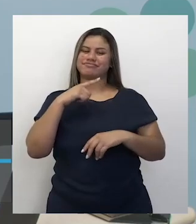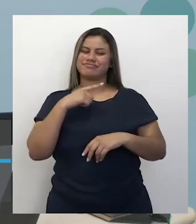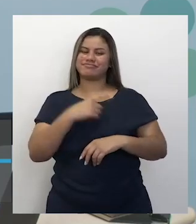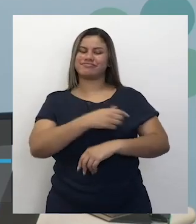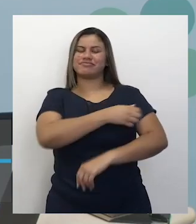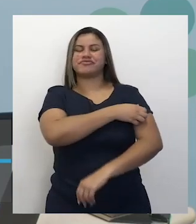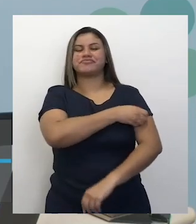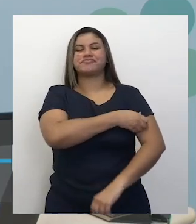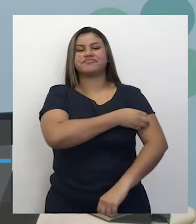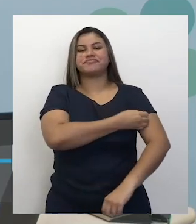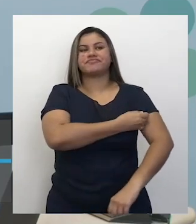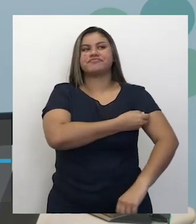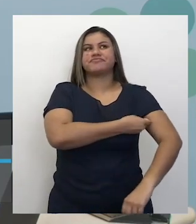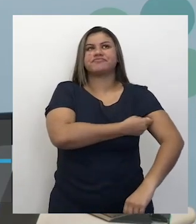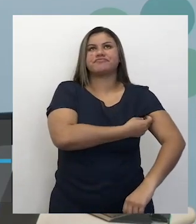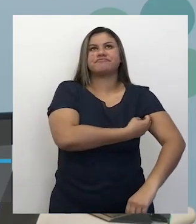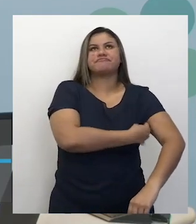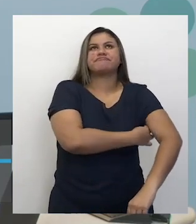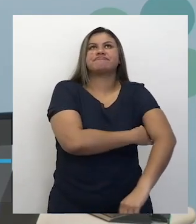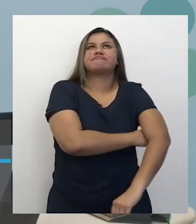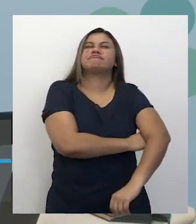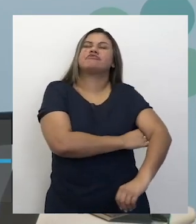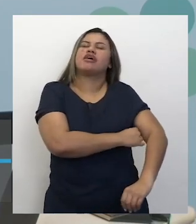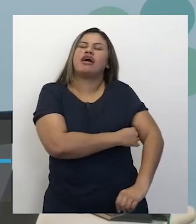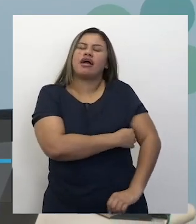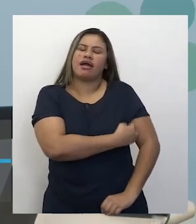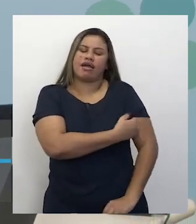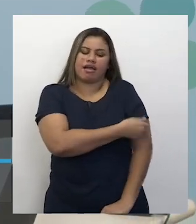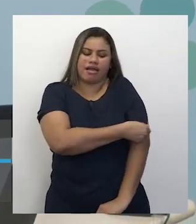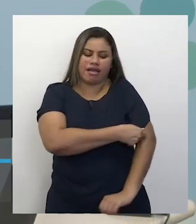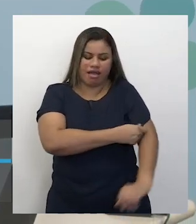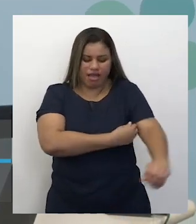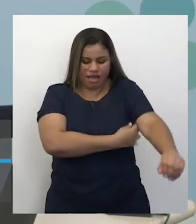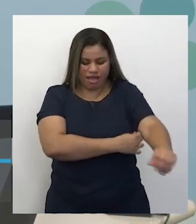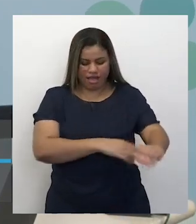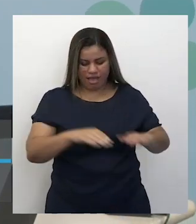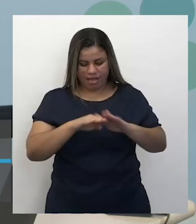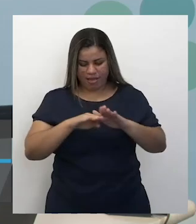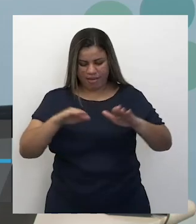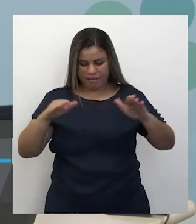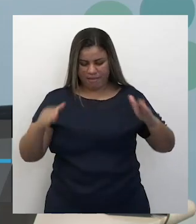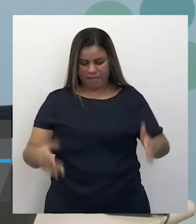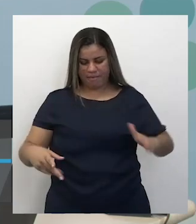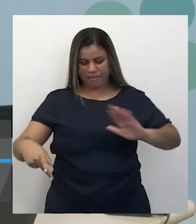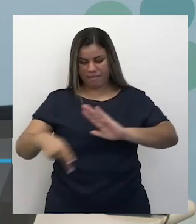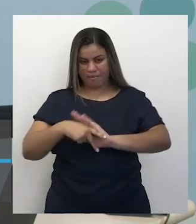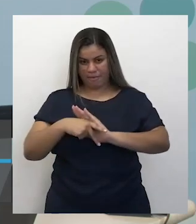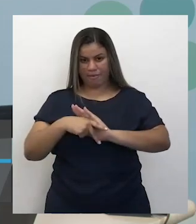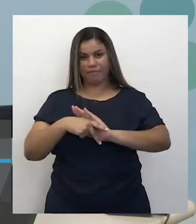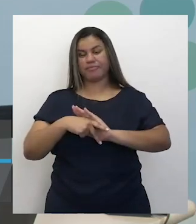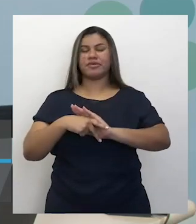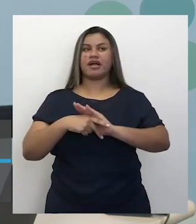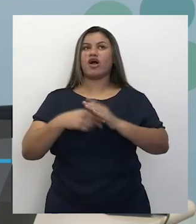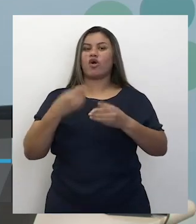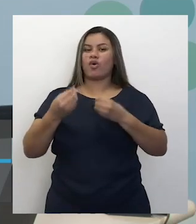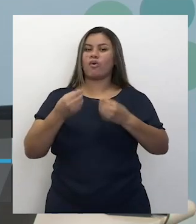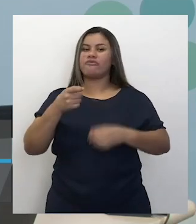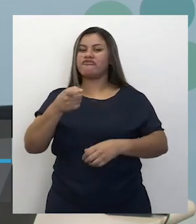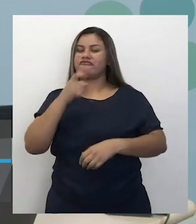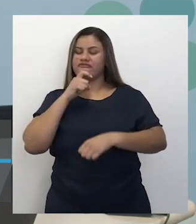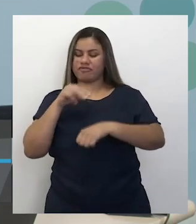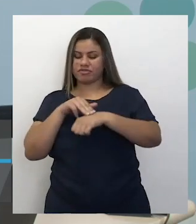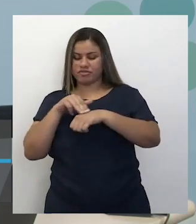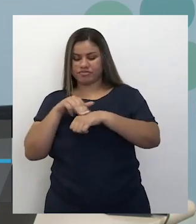diferentes. Por exemplo, a carteira da escola também. Às vezes a gente tem aquela carteira que é verde com a madeira branca e às vezes a gente tem